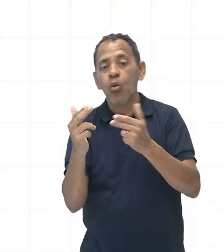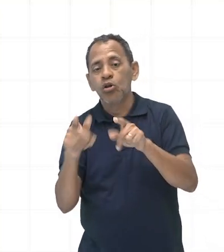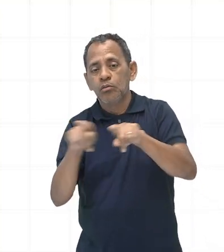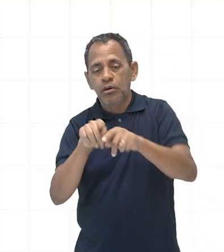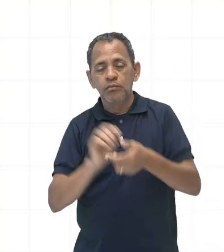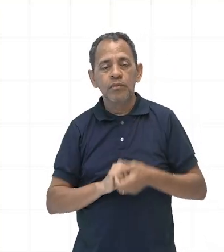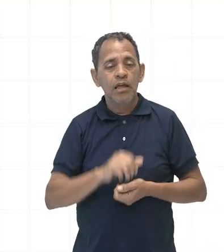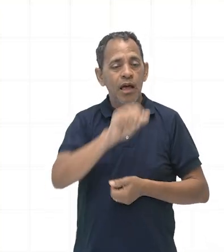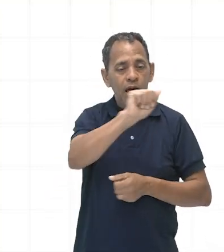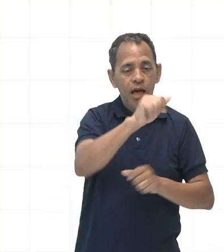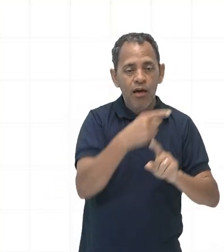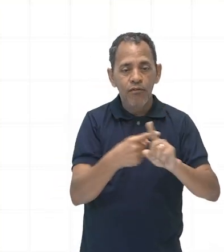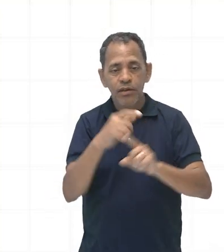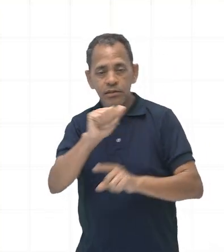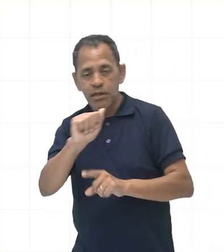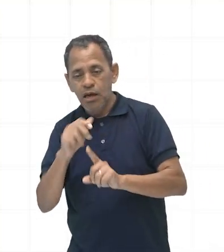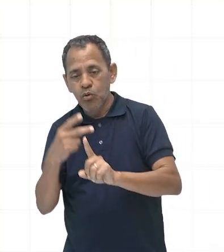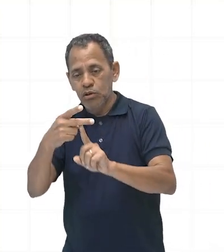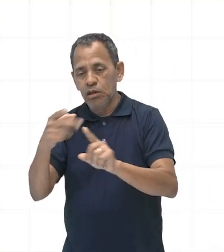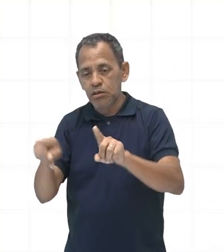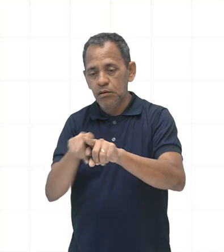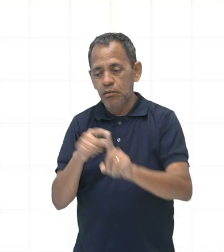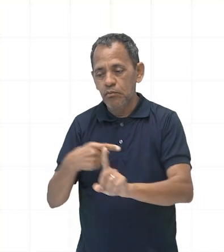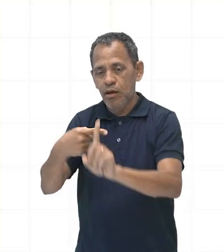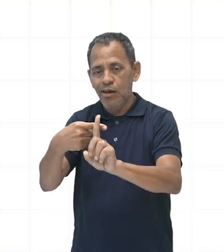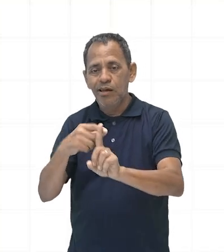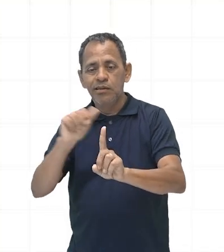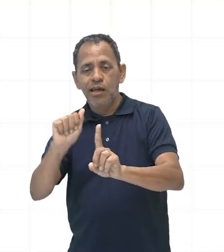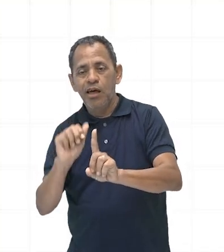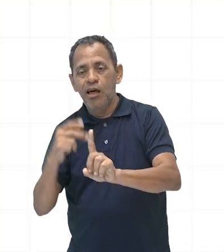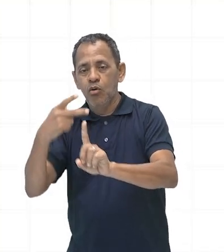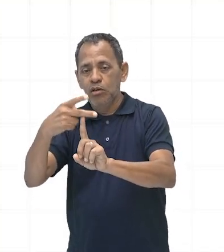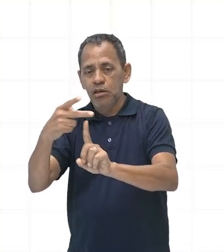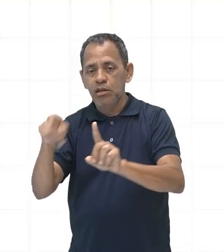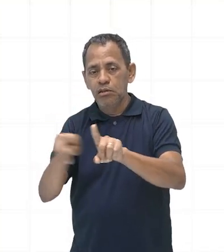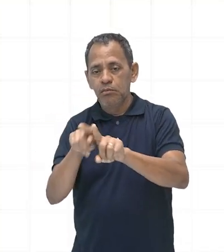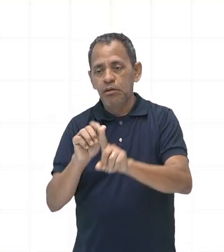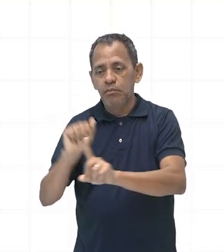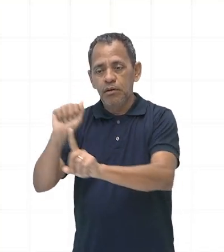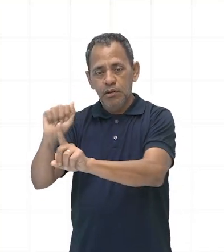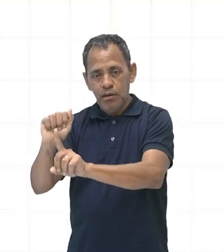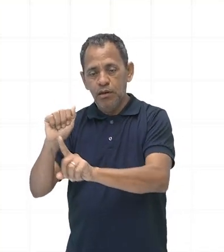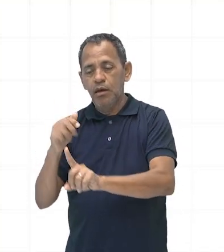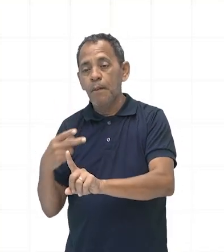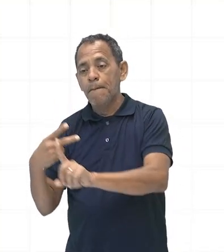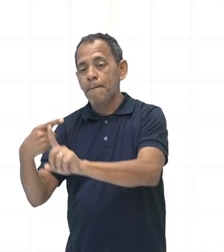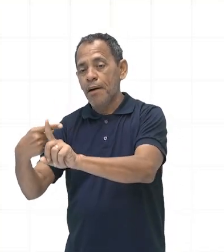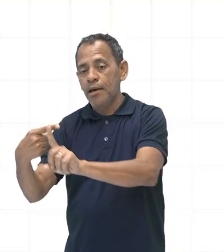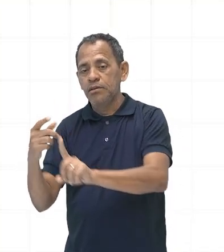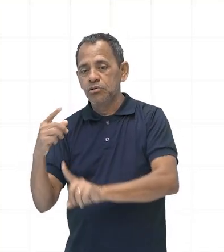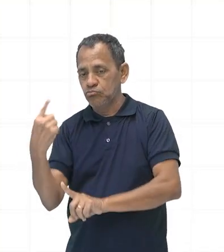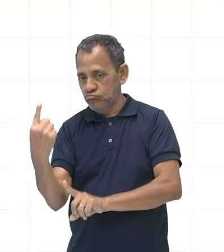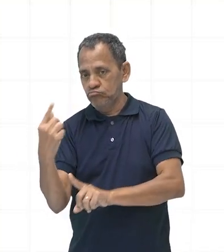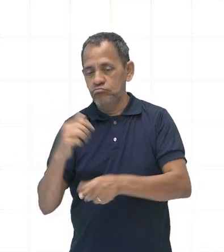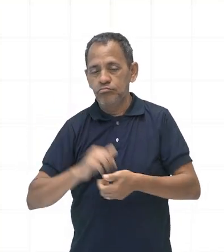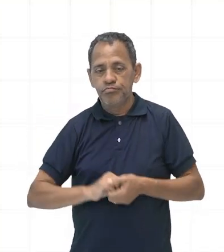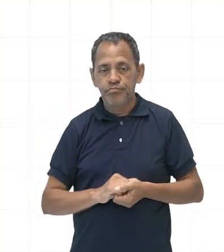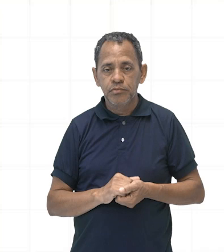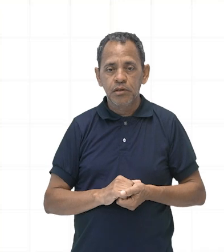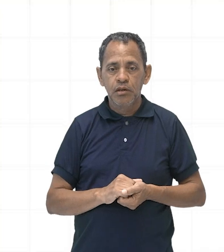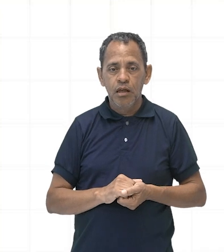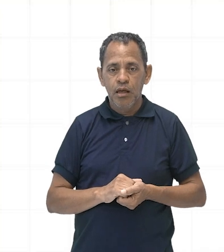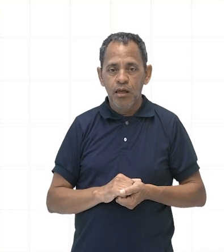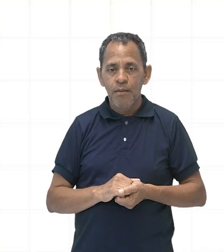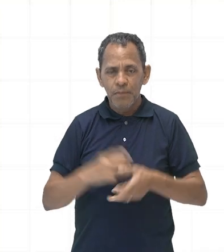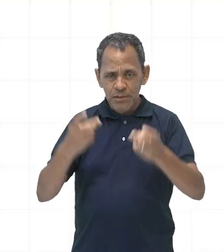ao quadrado, mais A ao quadrado, mais A mais 1. Observe que já apareceu